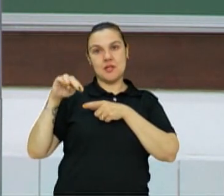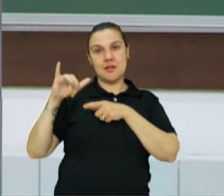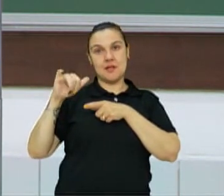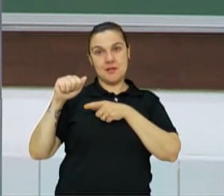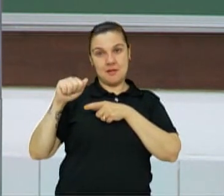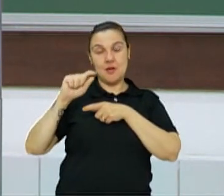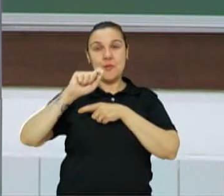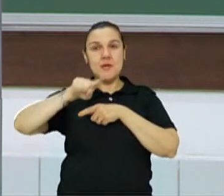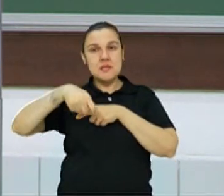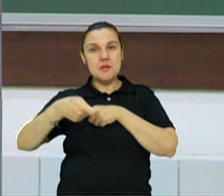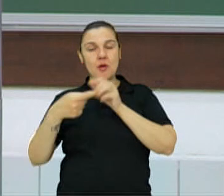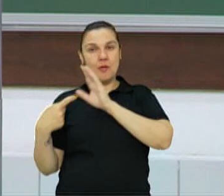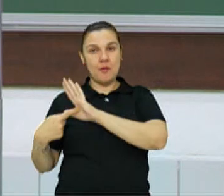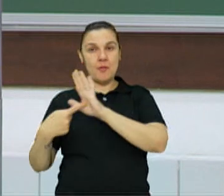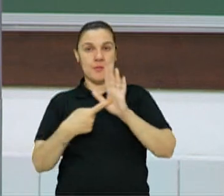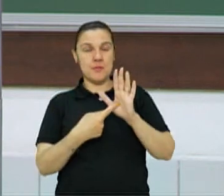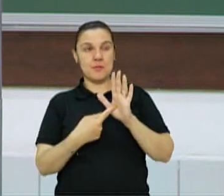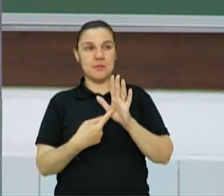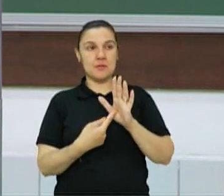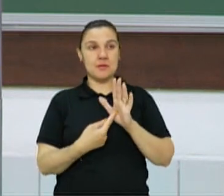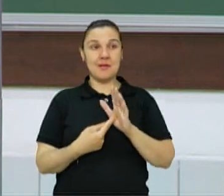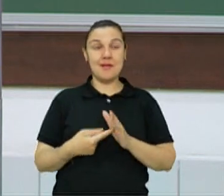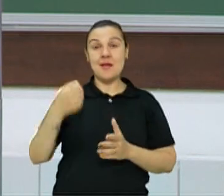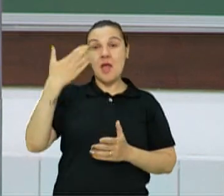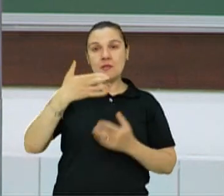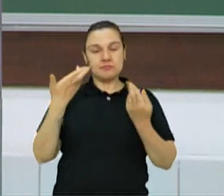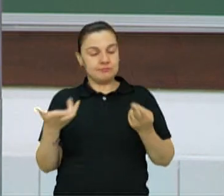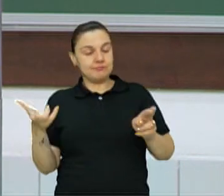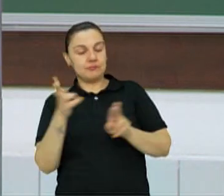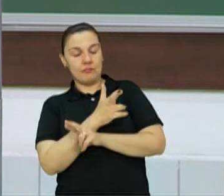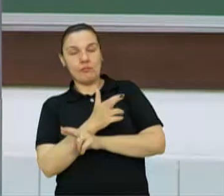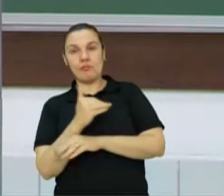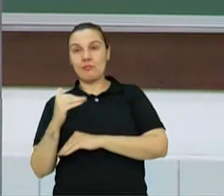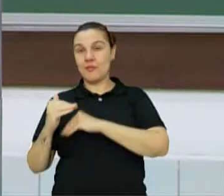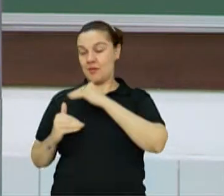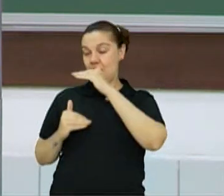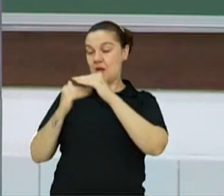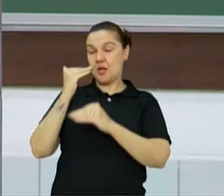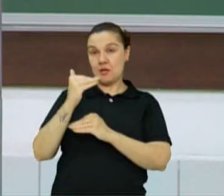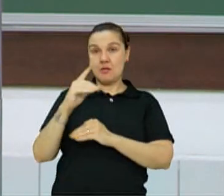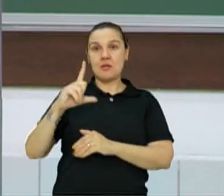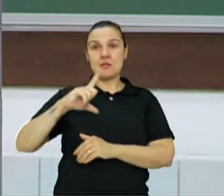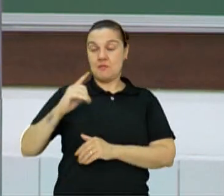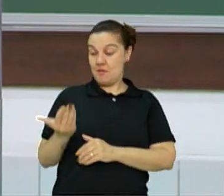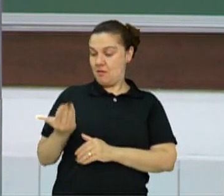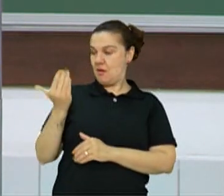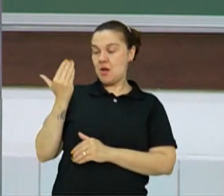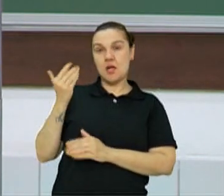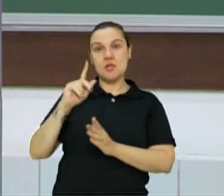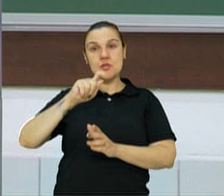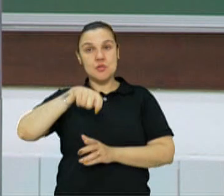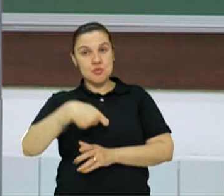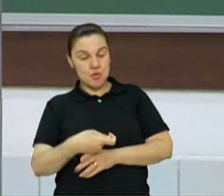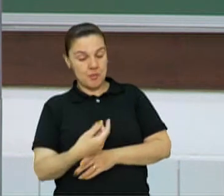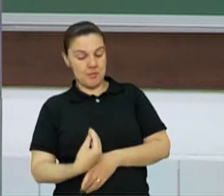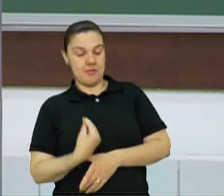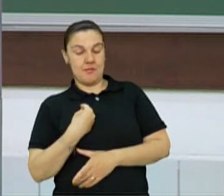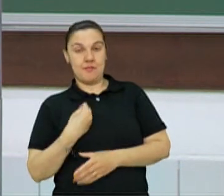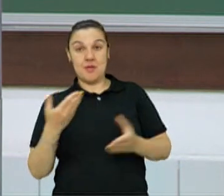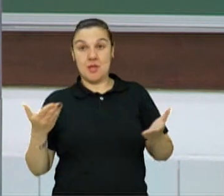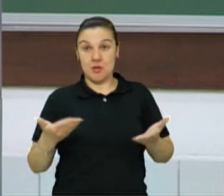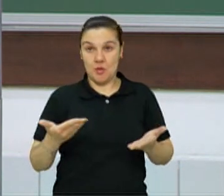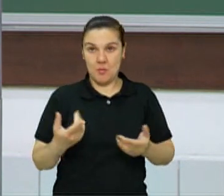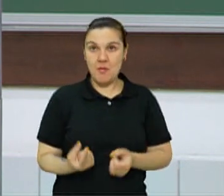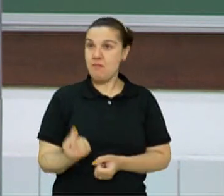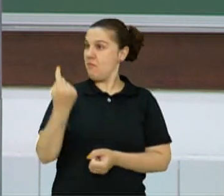qual pretende demonstrar essa relação evolutiva que existiu entre seres que existem atualmente e